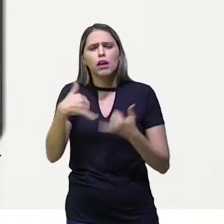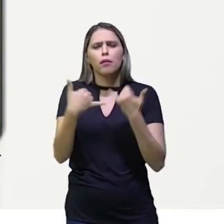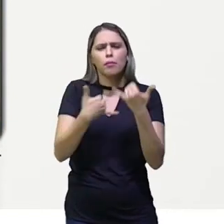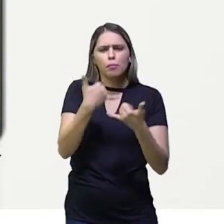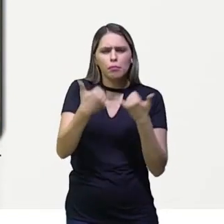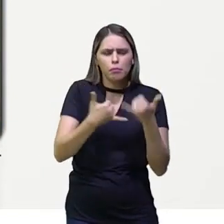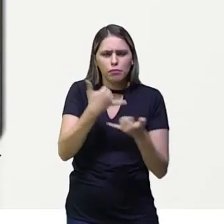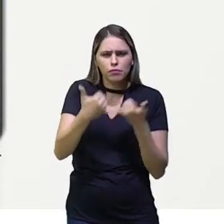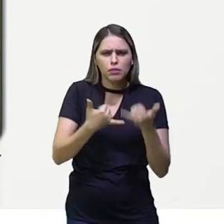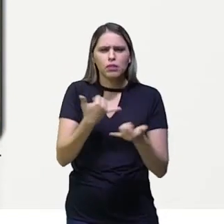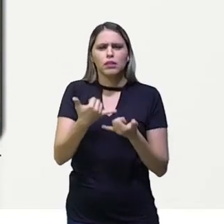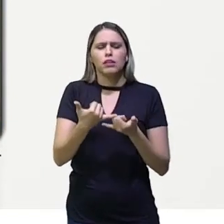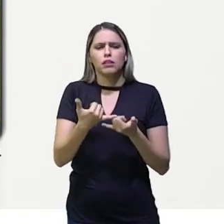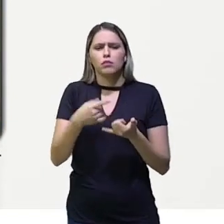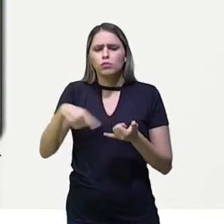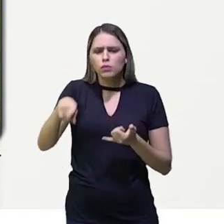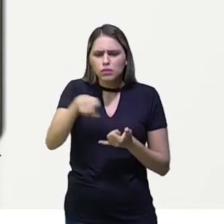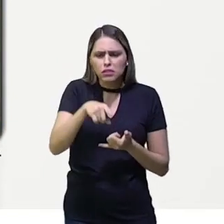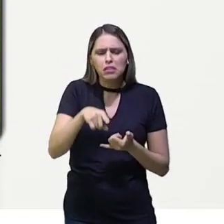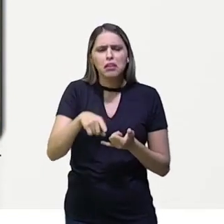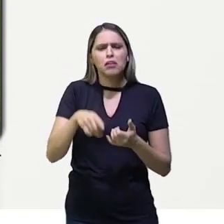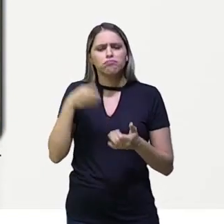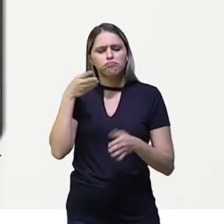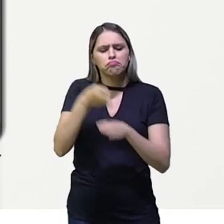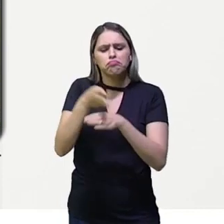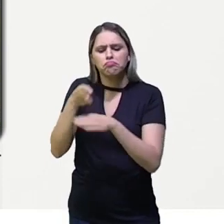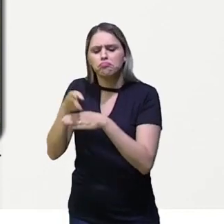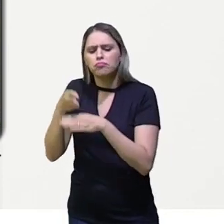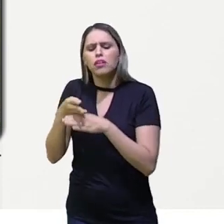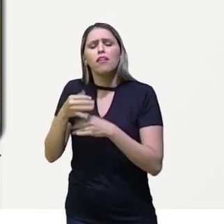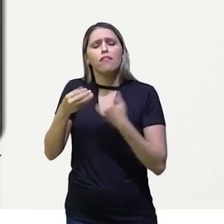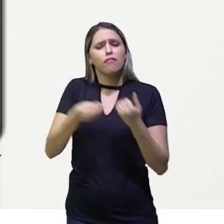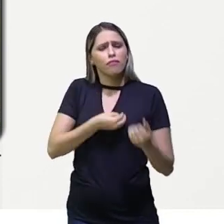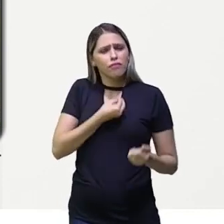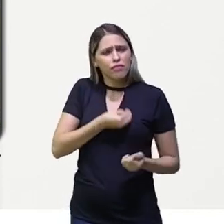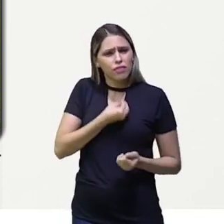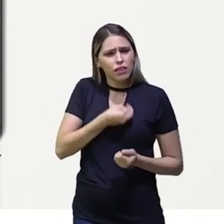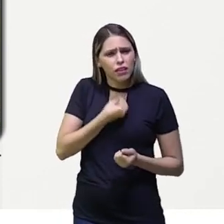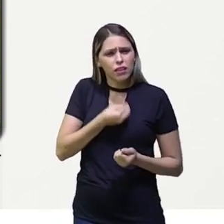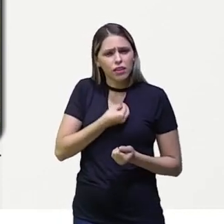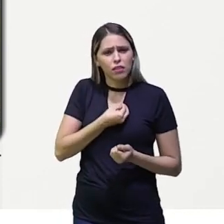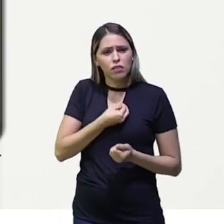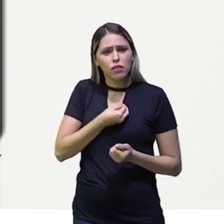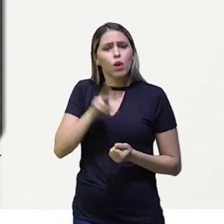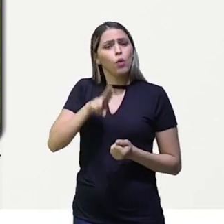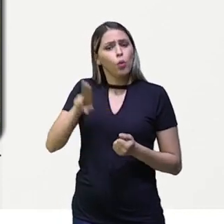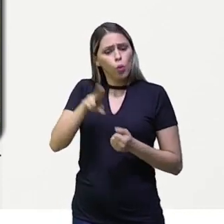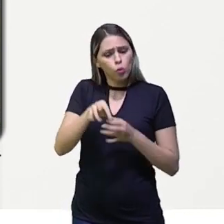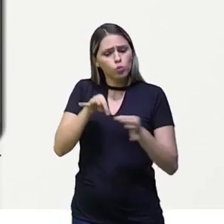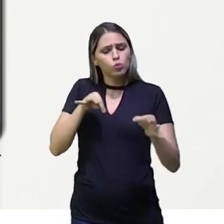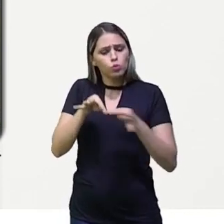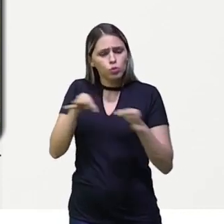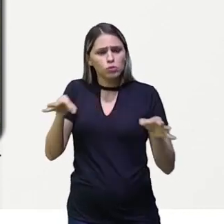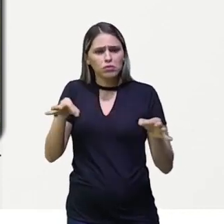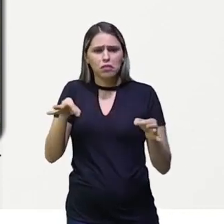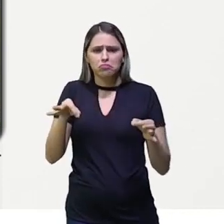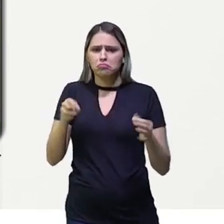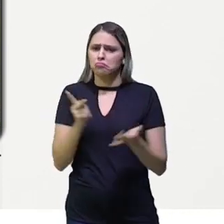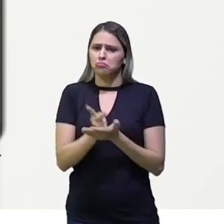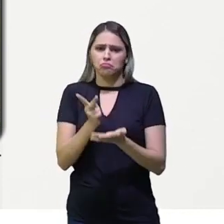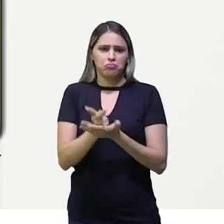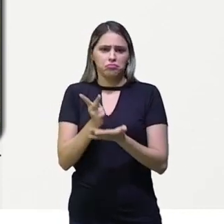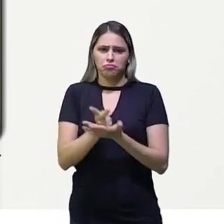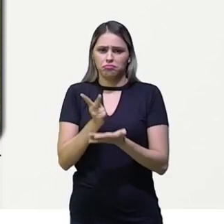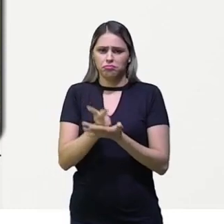está participando de todos esses instrumentos, essas situações de medir. Cada momento que acontece uma